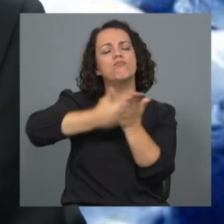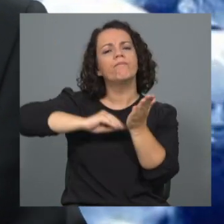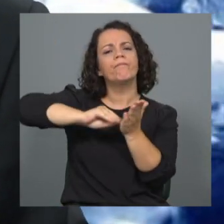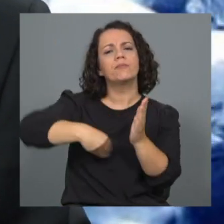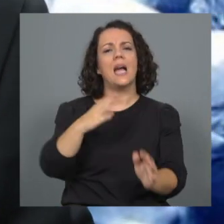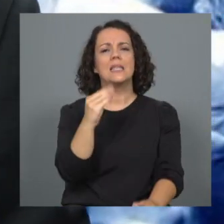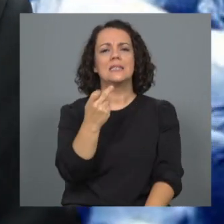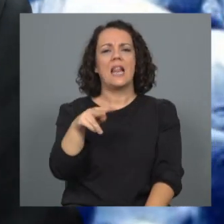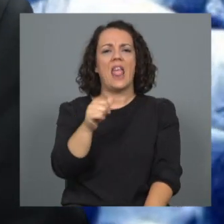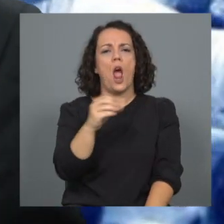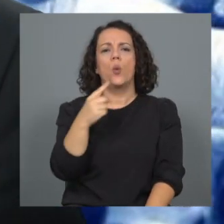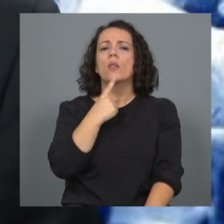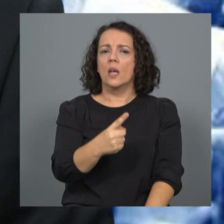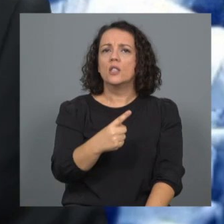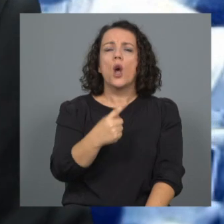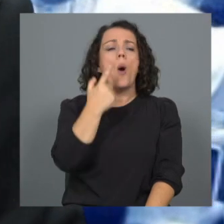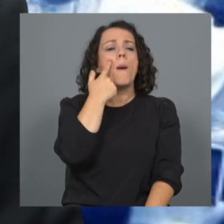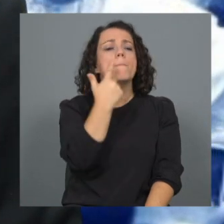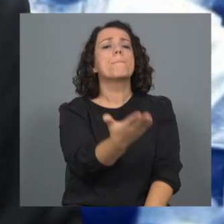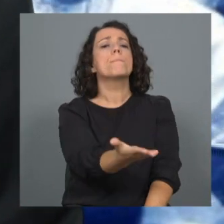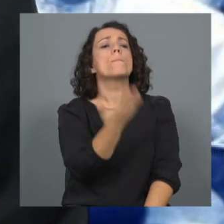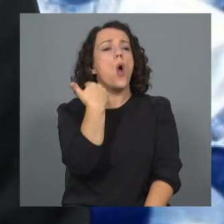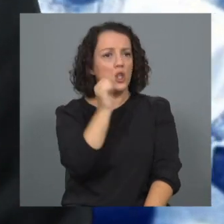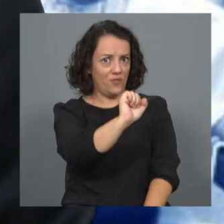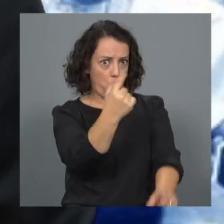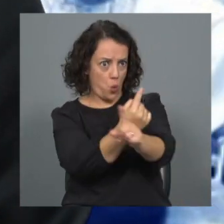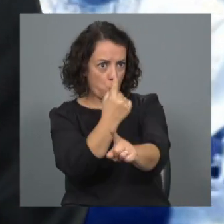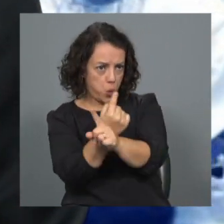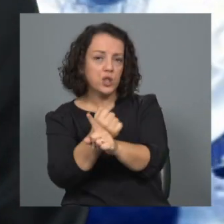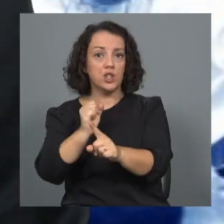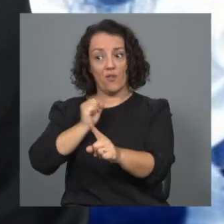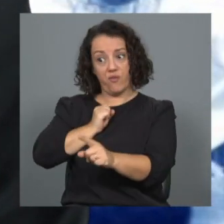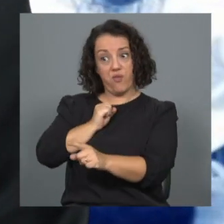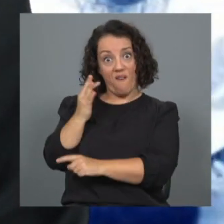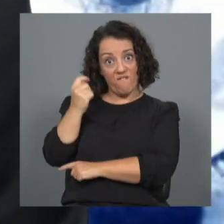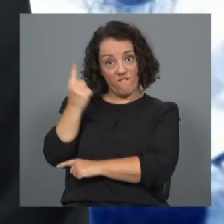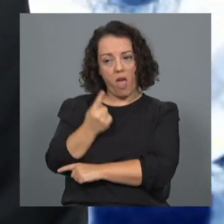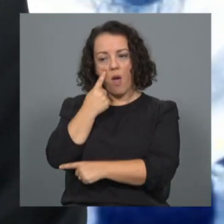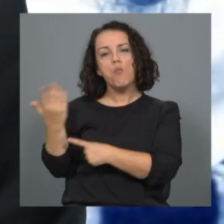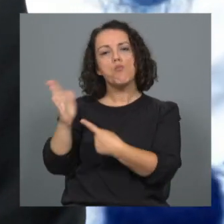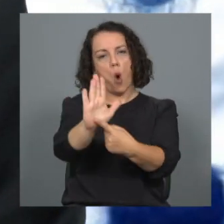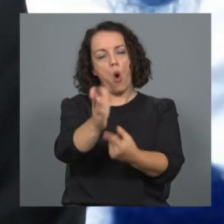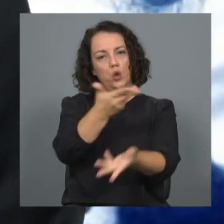diz: mostra-me a tua fé sem obras, que eu com as minhas obras te mostrarei a minha fé. E eu acho que é muito isto.